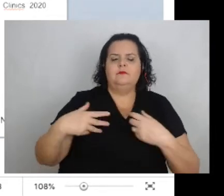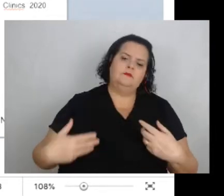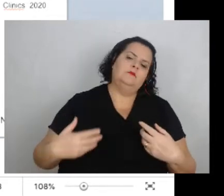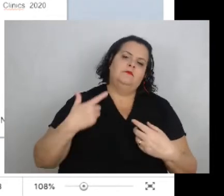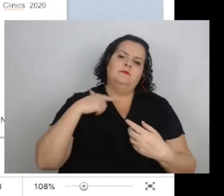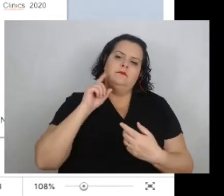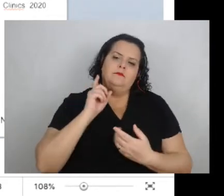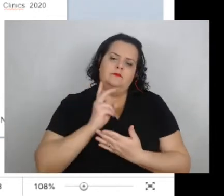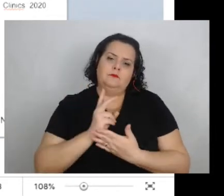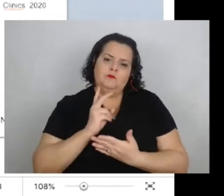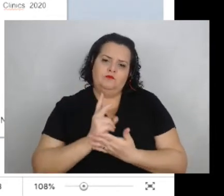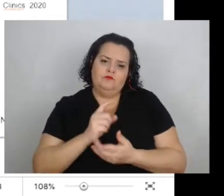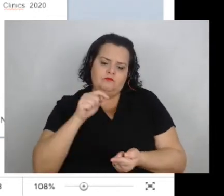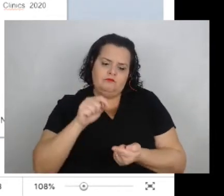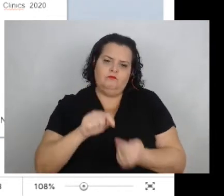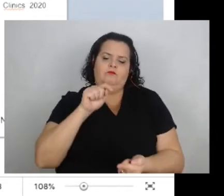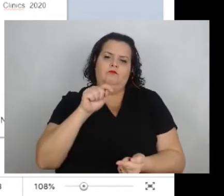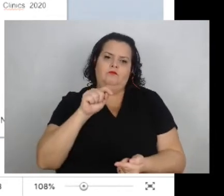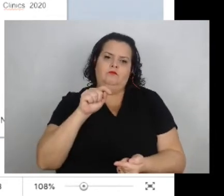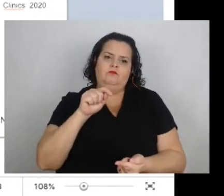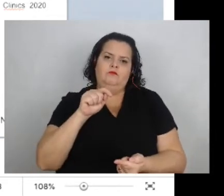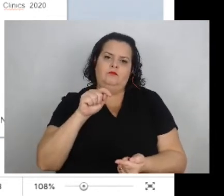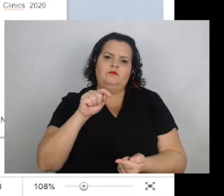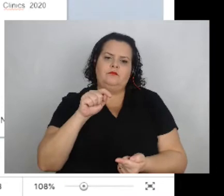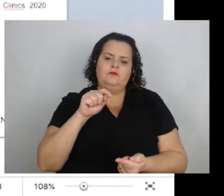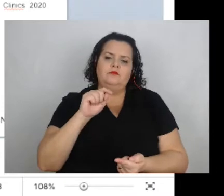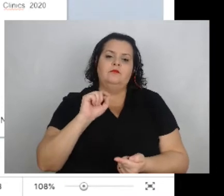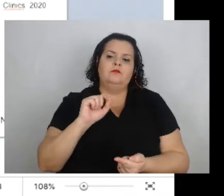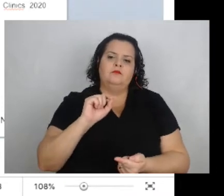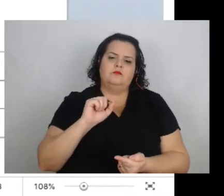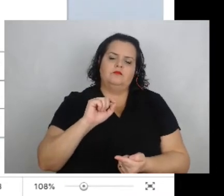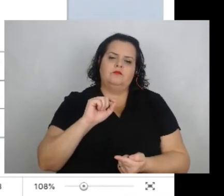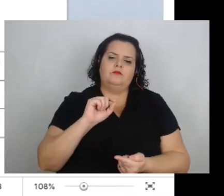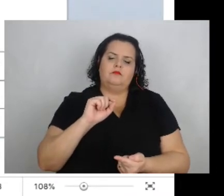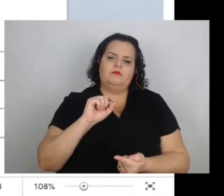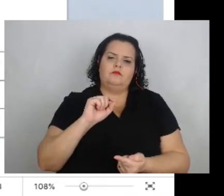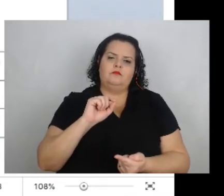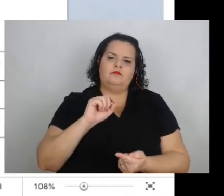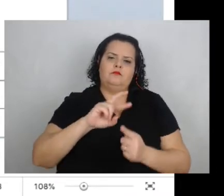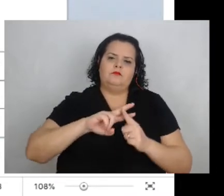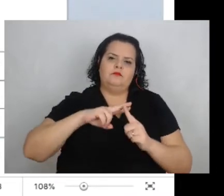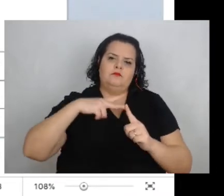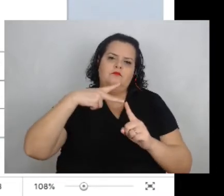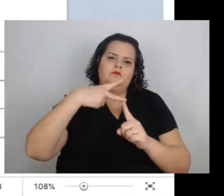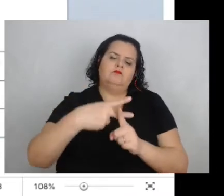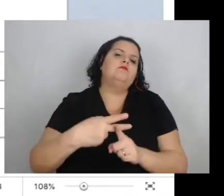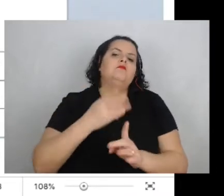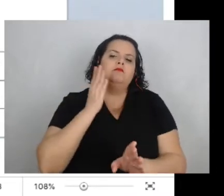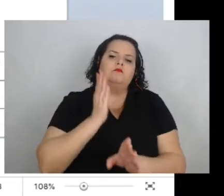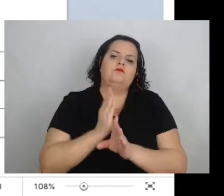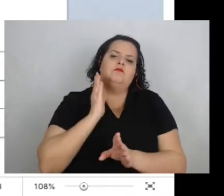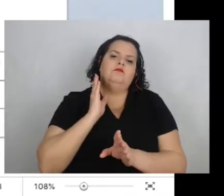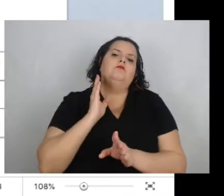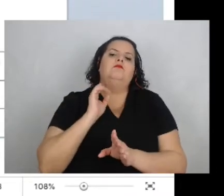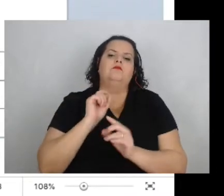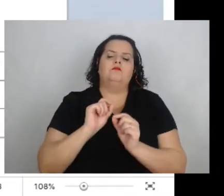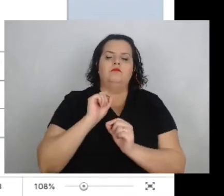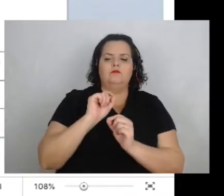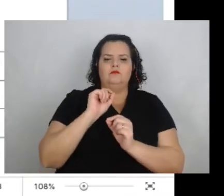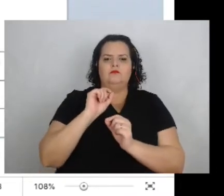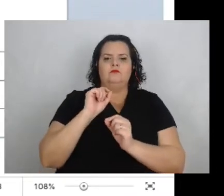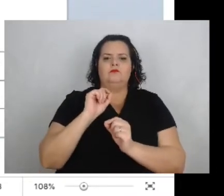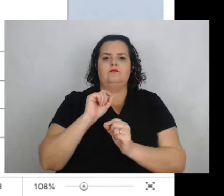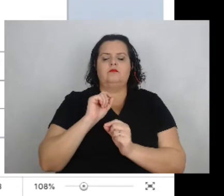de dedo, vejam que a gente dobra a capacidade de detecção. E o mesmo vale em relação ao